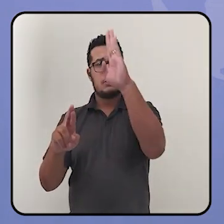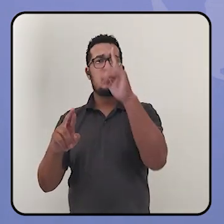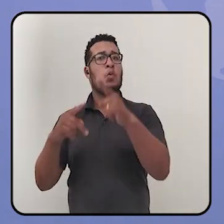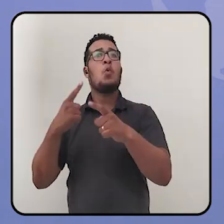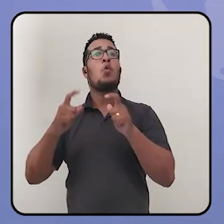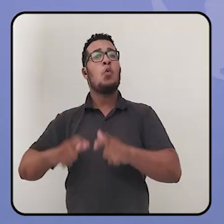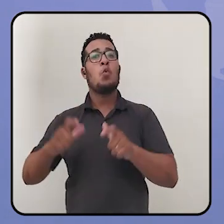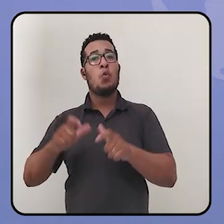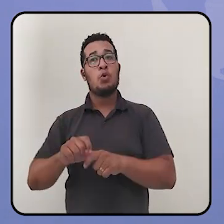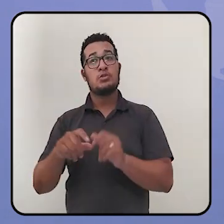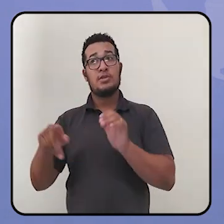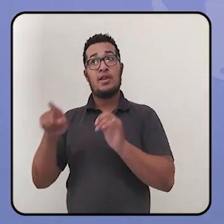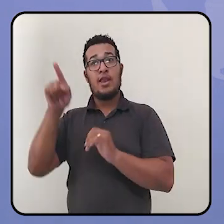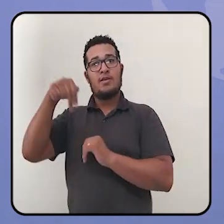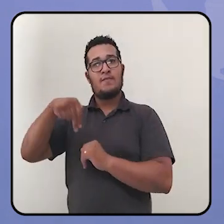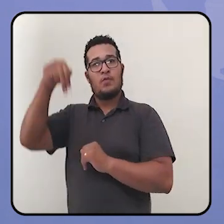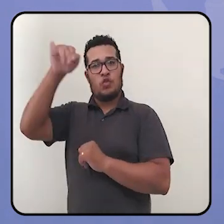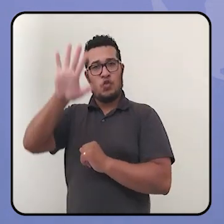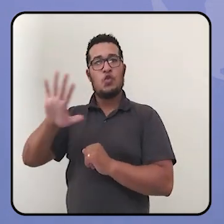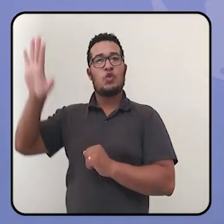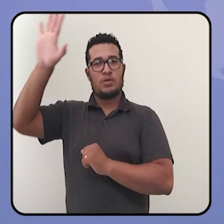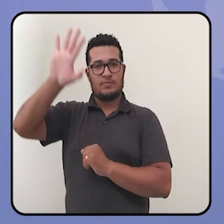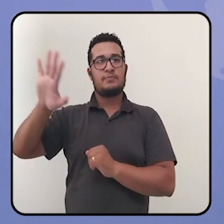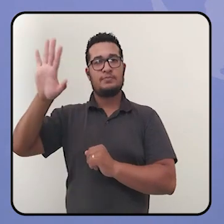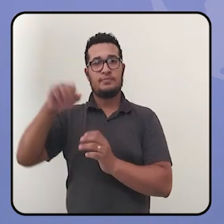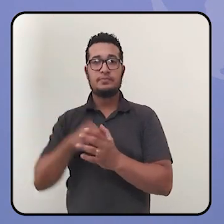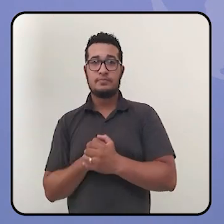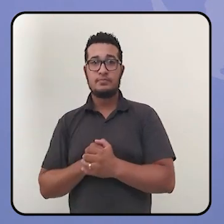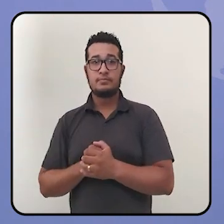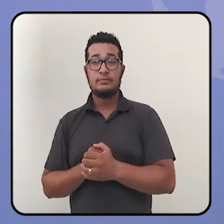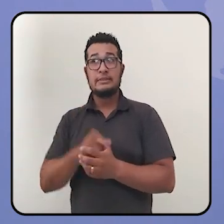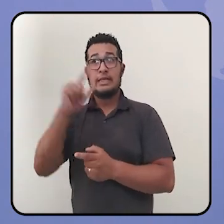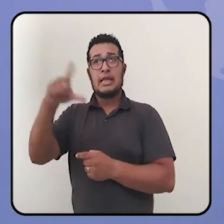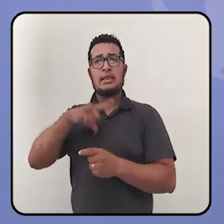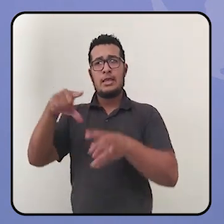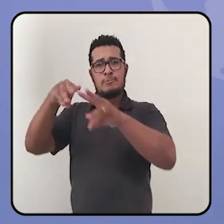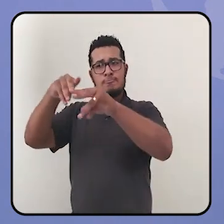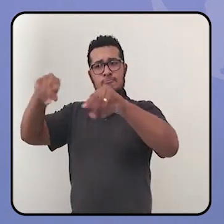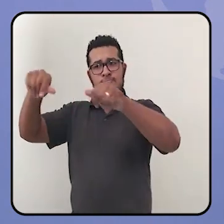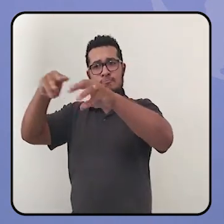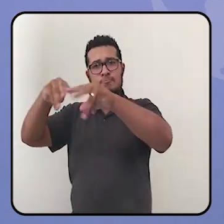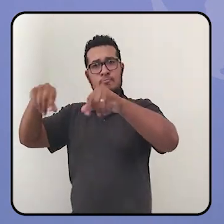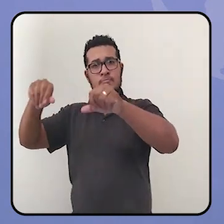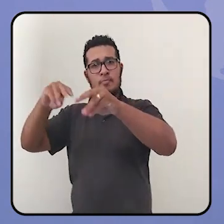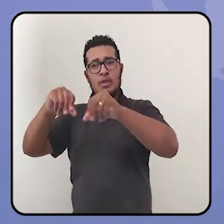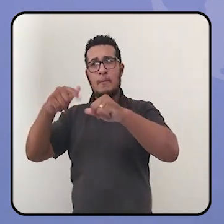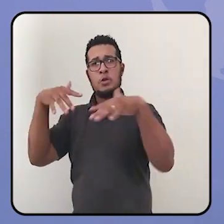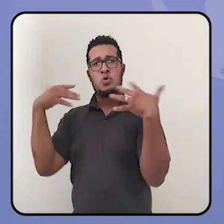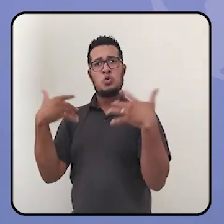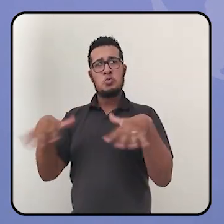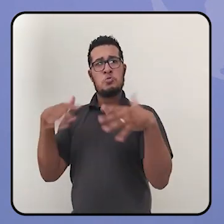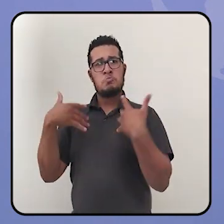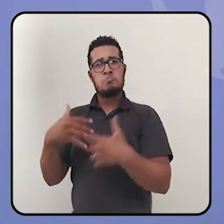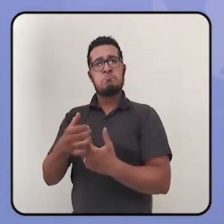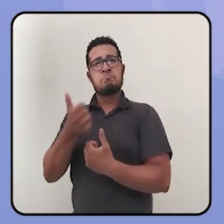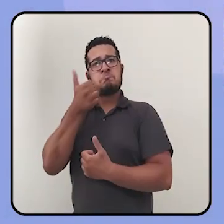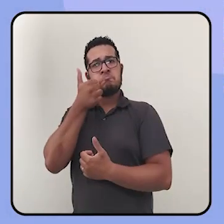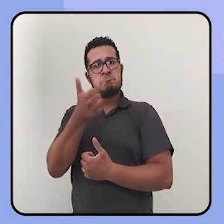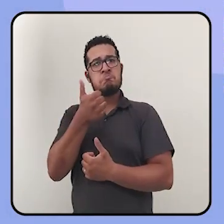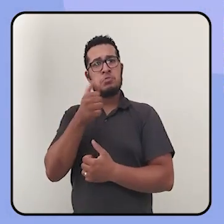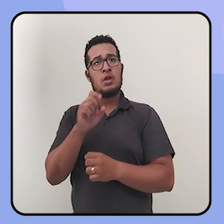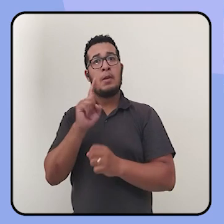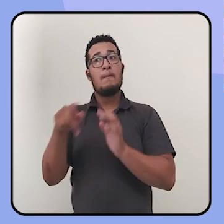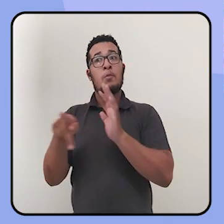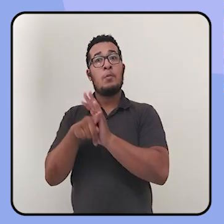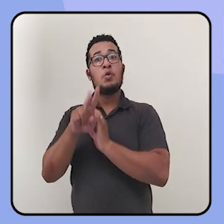também os sítios arqueológicos que são dentro das grutas, que são preservados por conta dessa gruta.